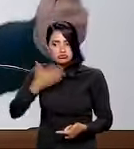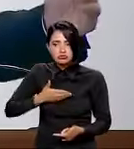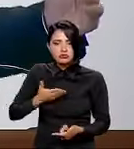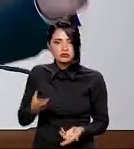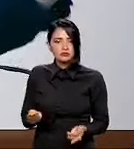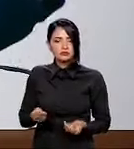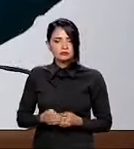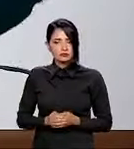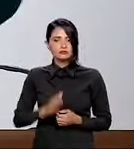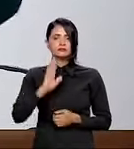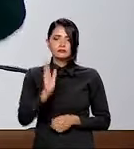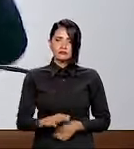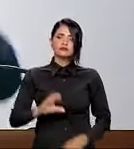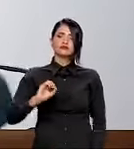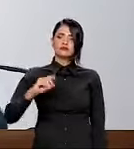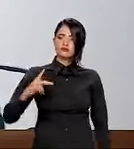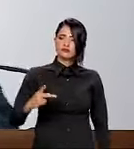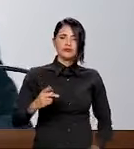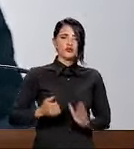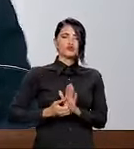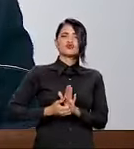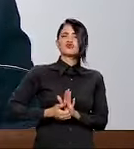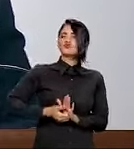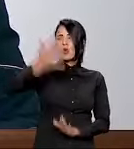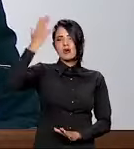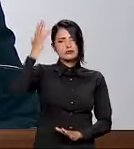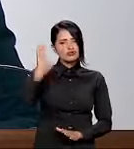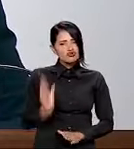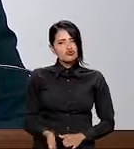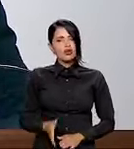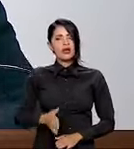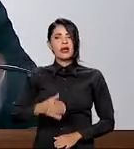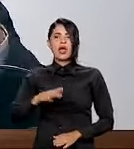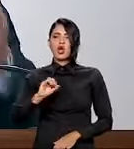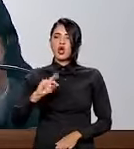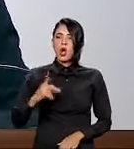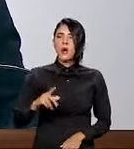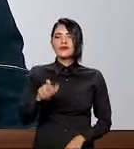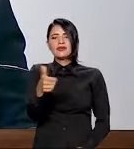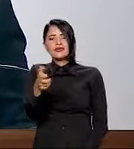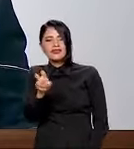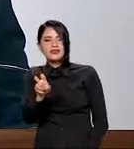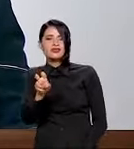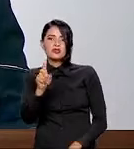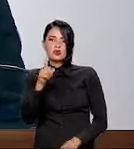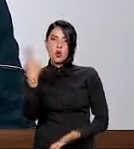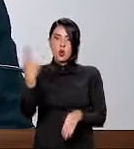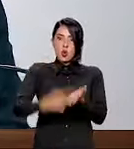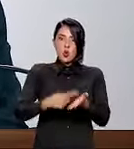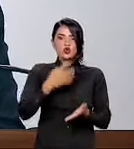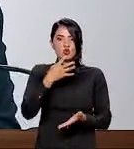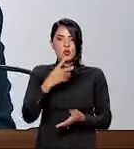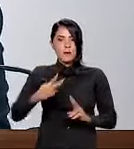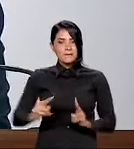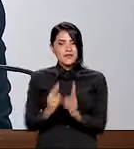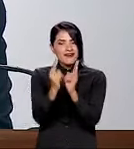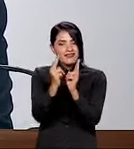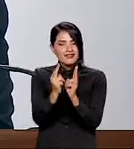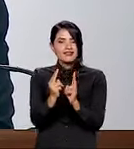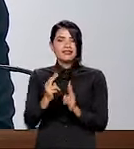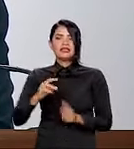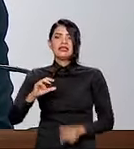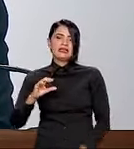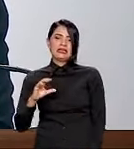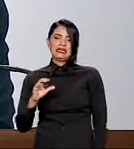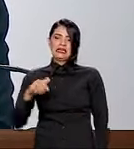já tivemos a COP, sei lá quantas COP, mas a COP 15, a COP, o Acordo de Paris e o protocolo de Kyoto,